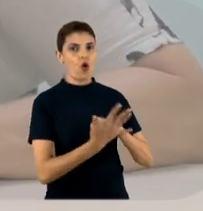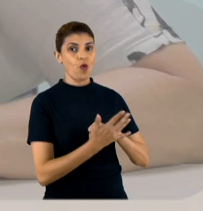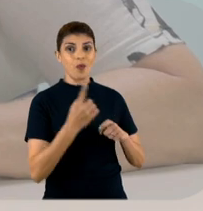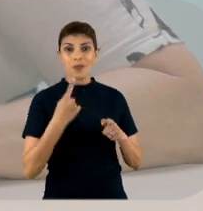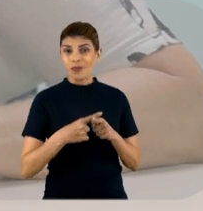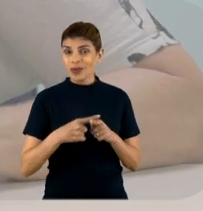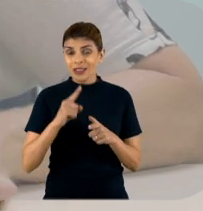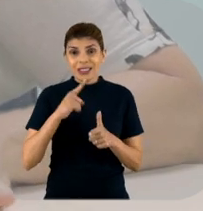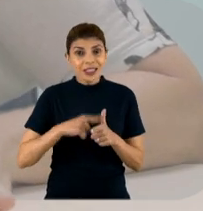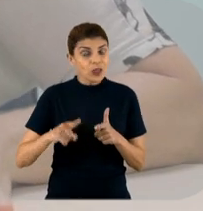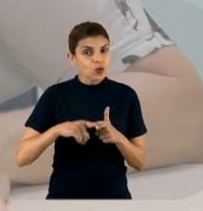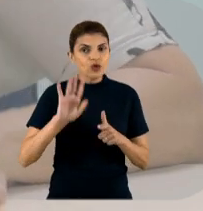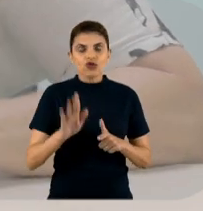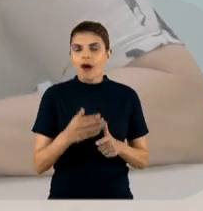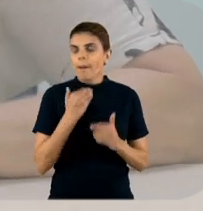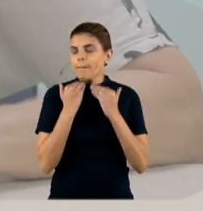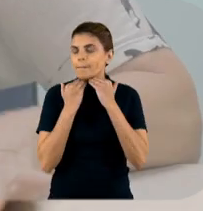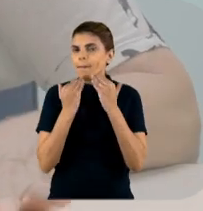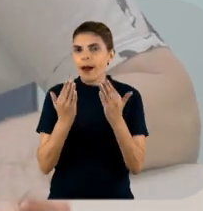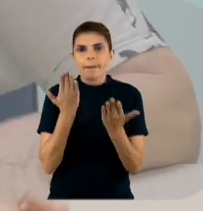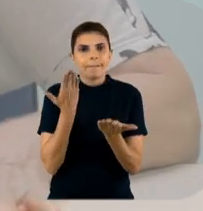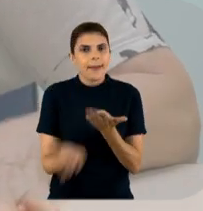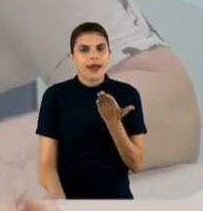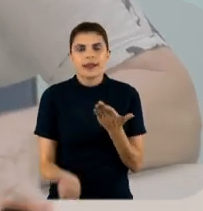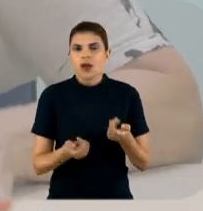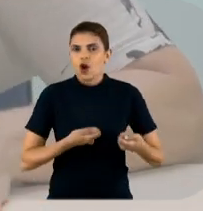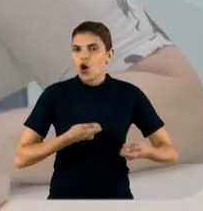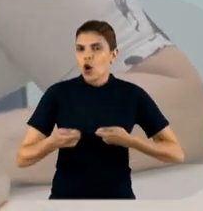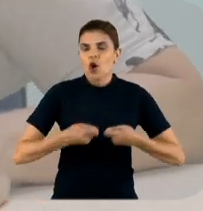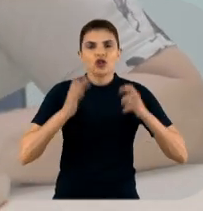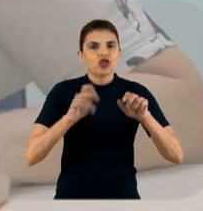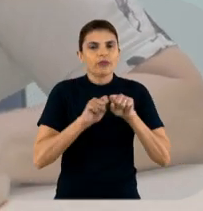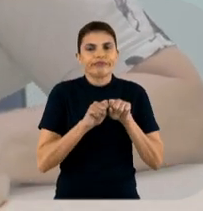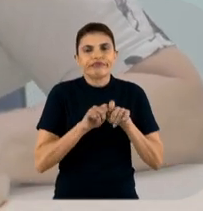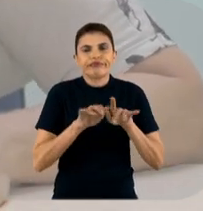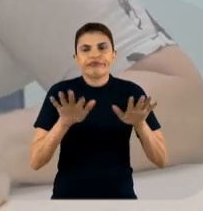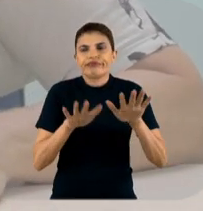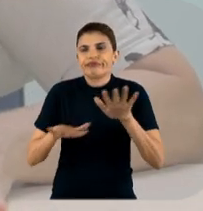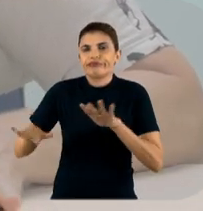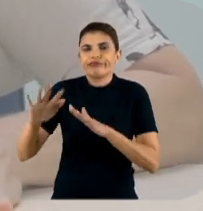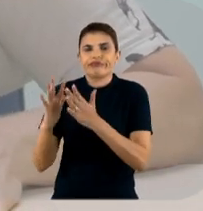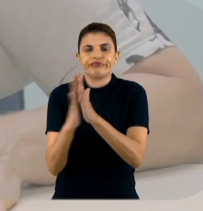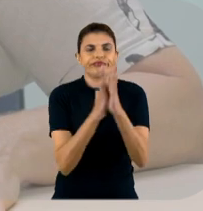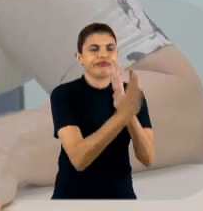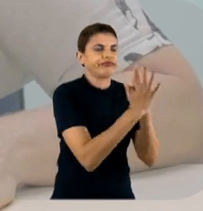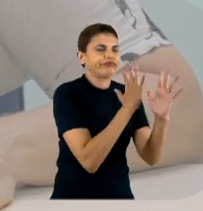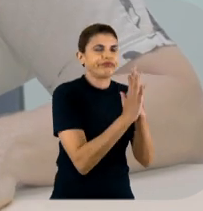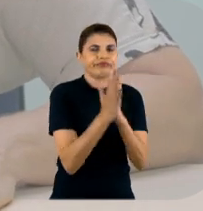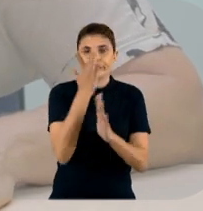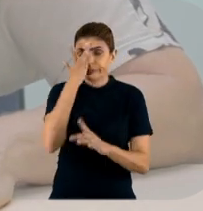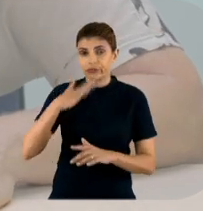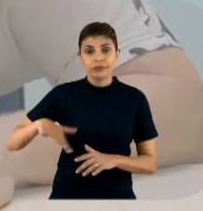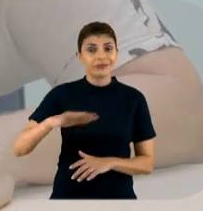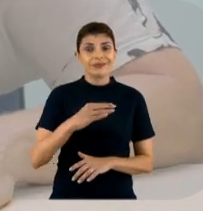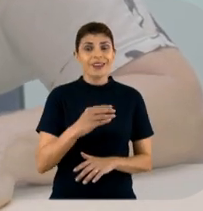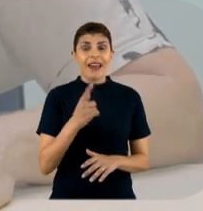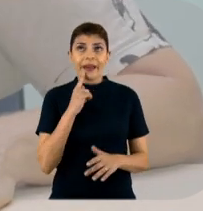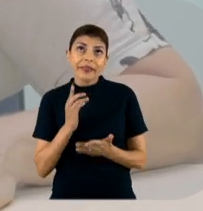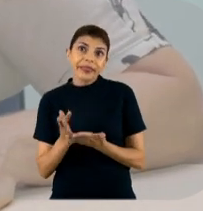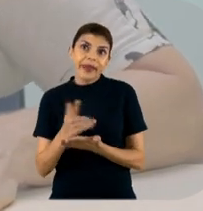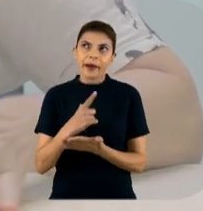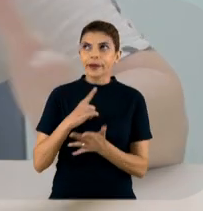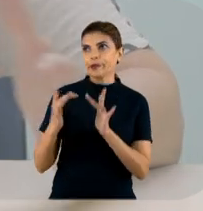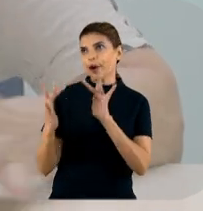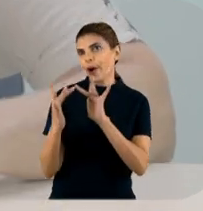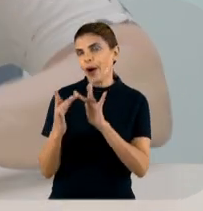situação que isso saiu do controle que isso tá disseminado na comunidade então eu não preciso mais ter esse dado de que